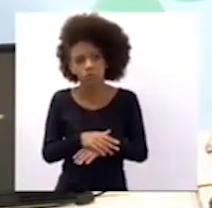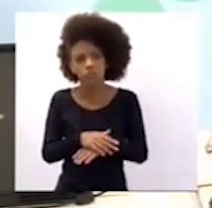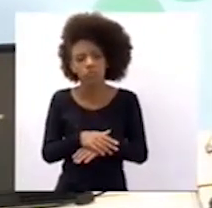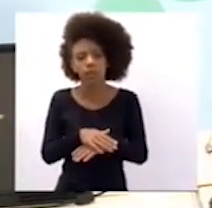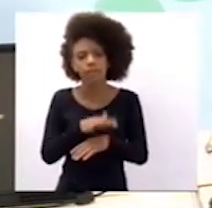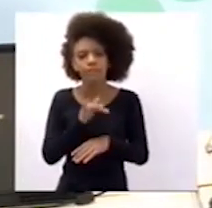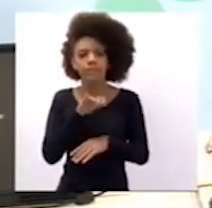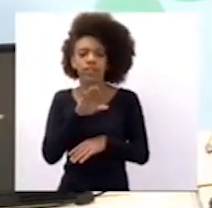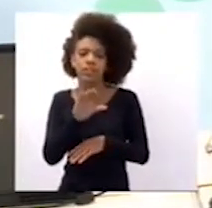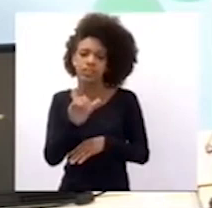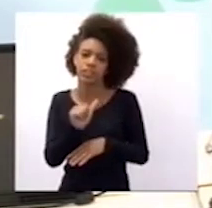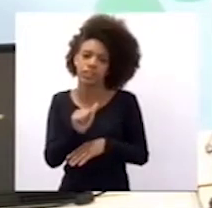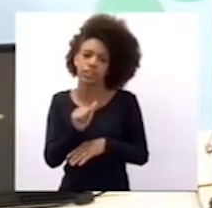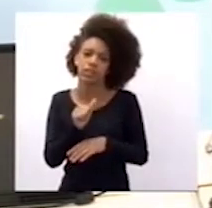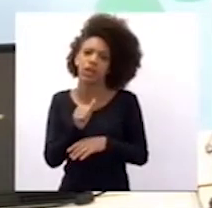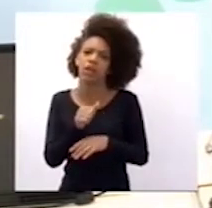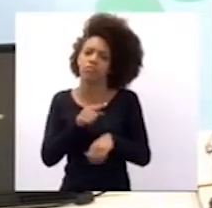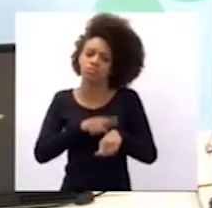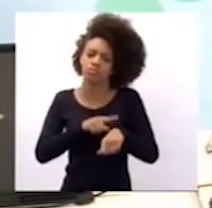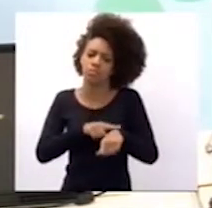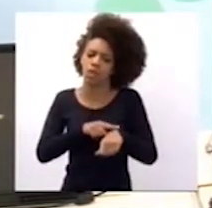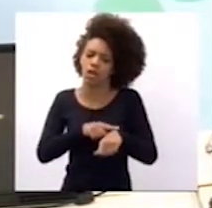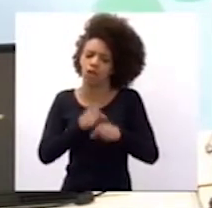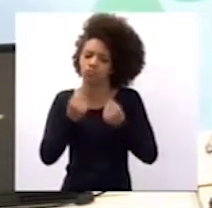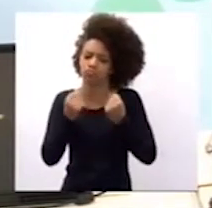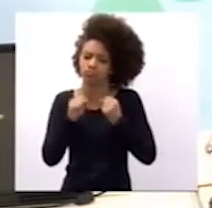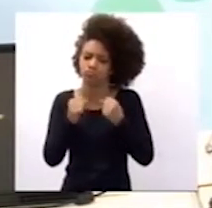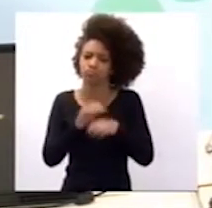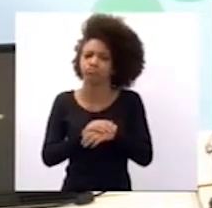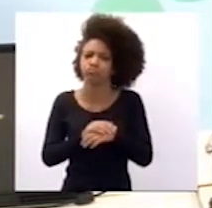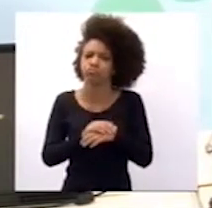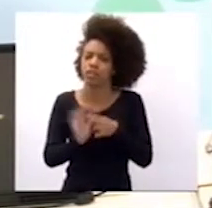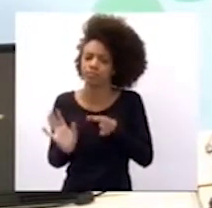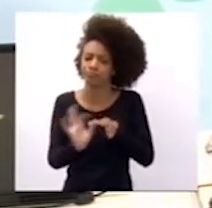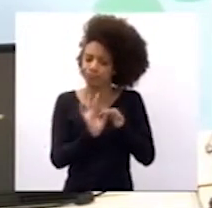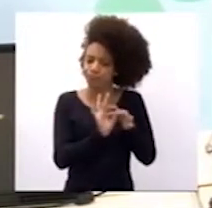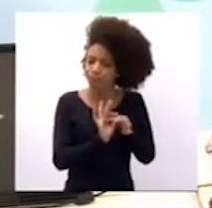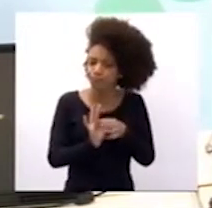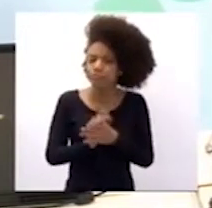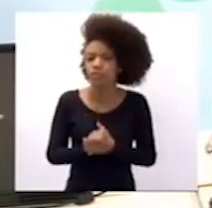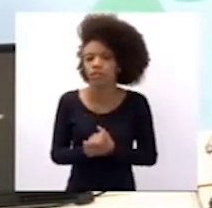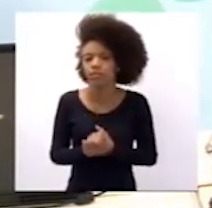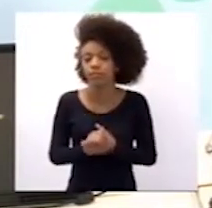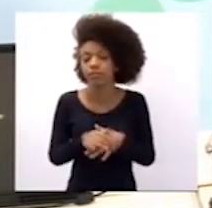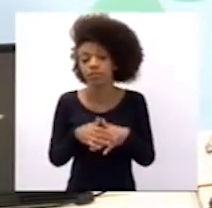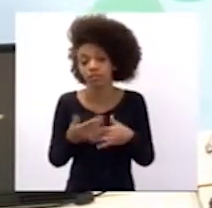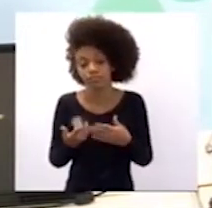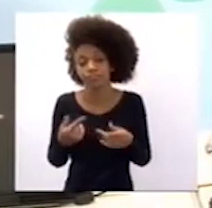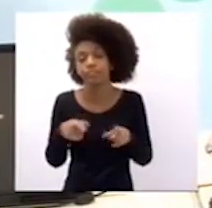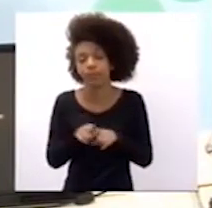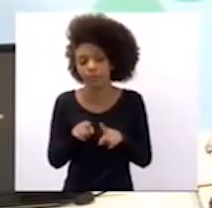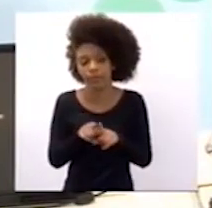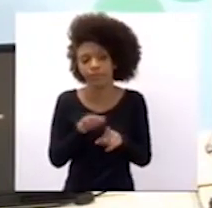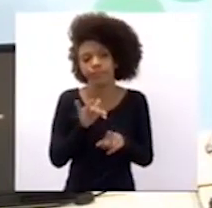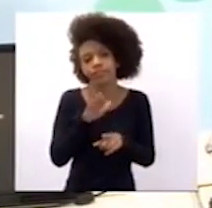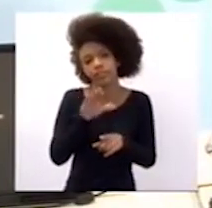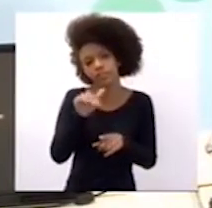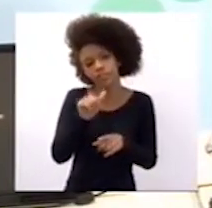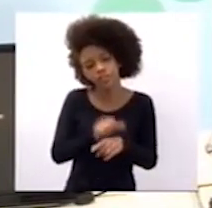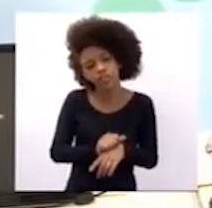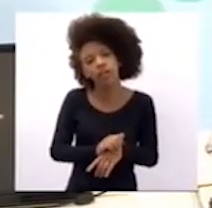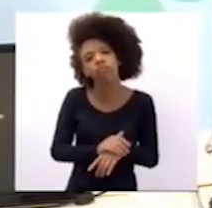física, funcional, temporal e relacional. Aí a Vânia colocou física, emocional,